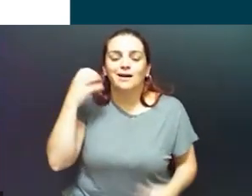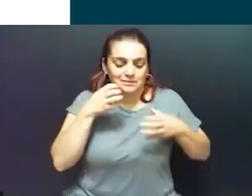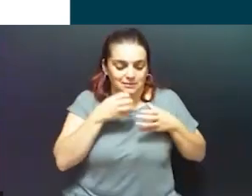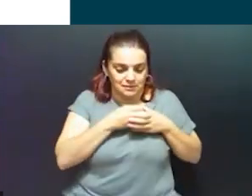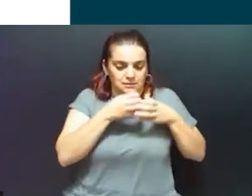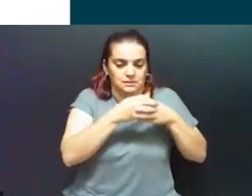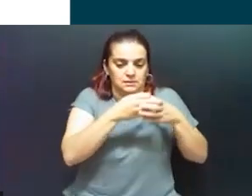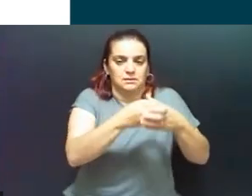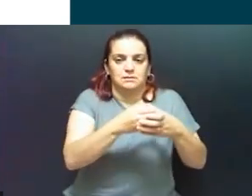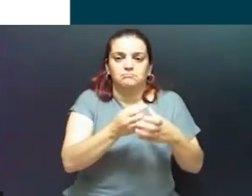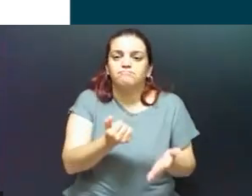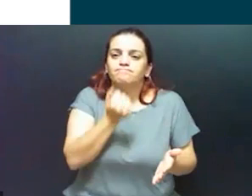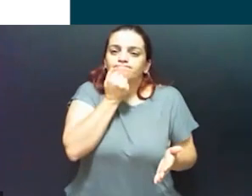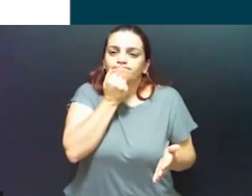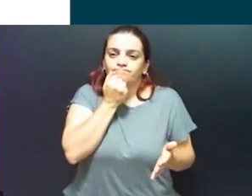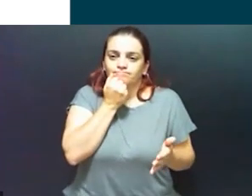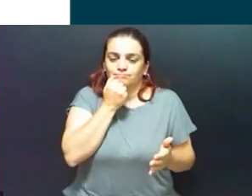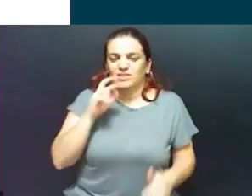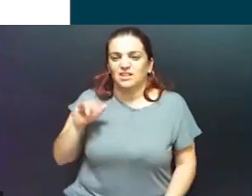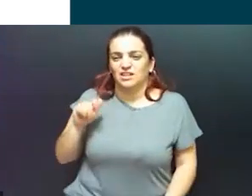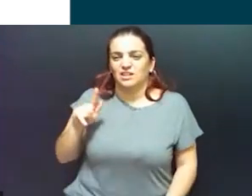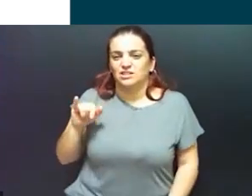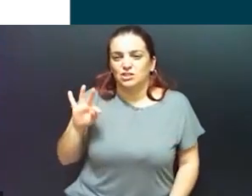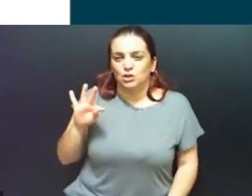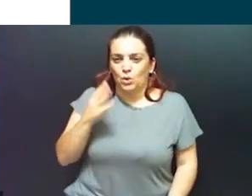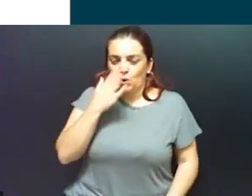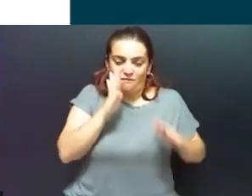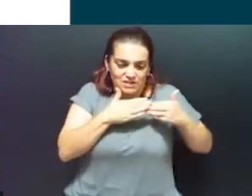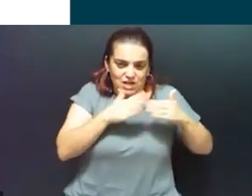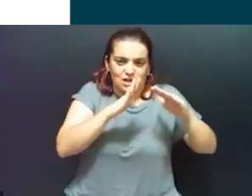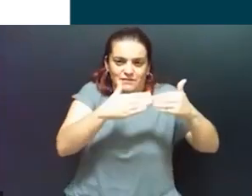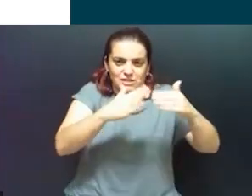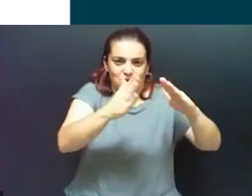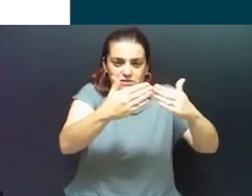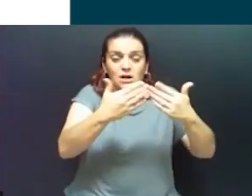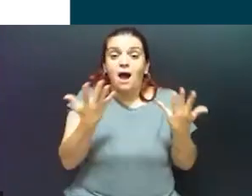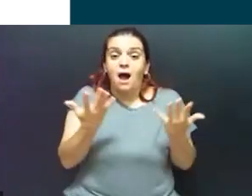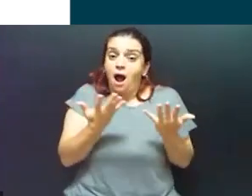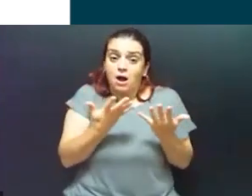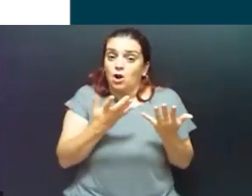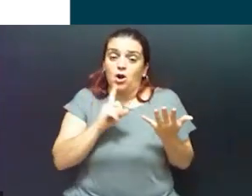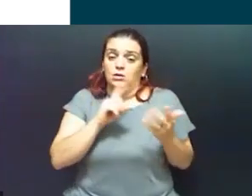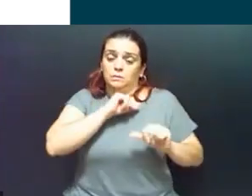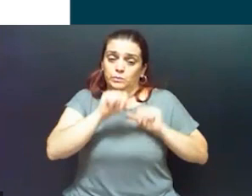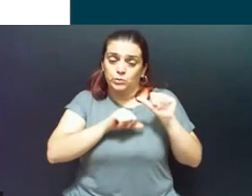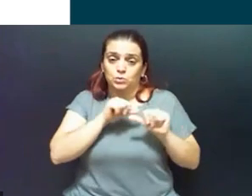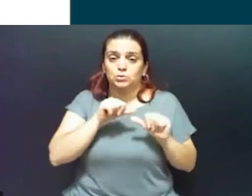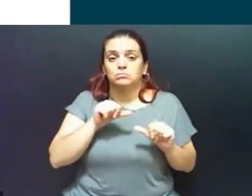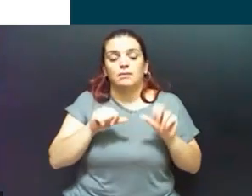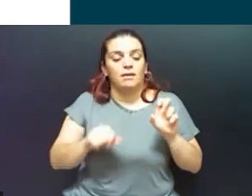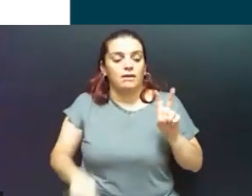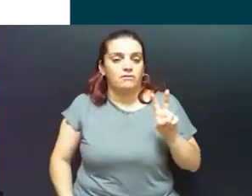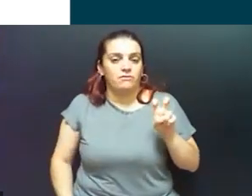relações rígidas, que é o que acontece geralmente em outros sistemas relacionais, né? Mas sim eventos.